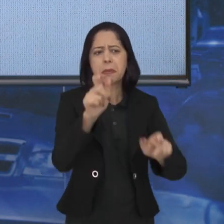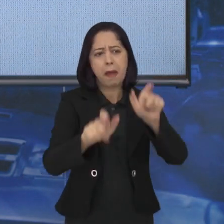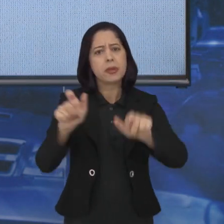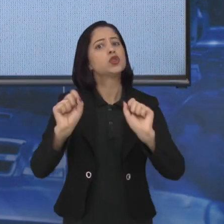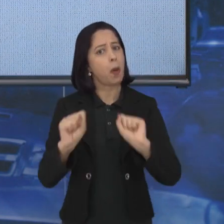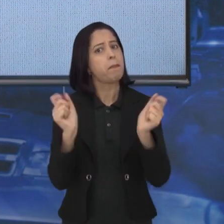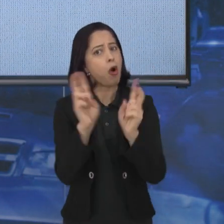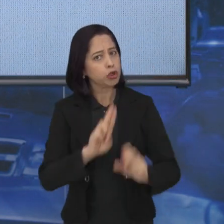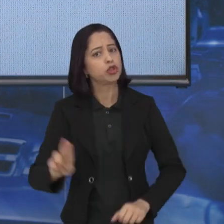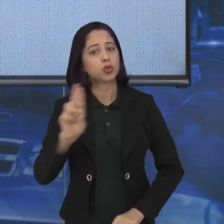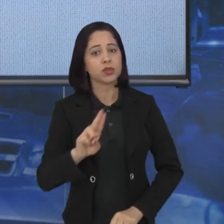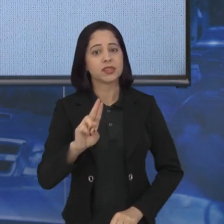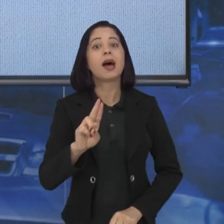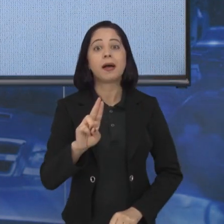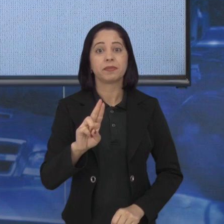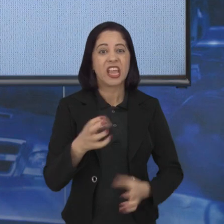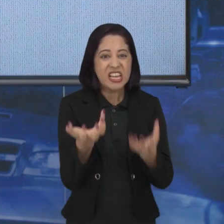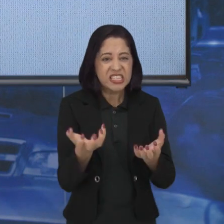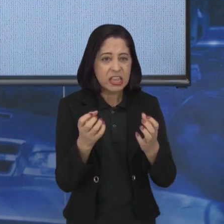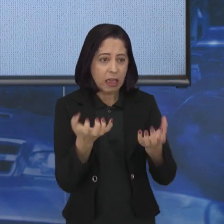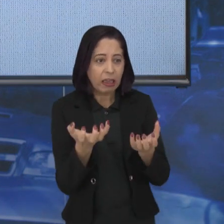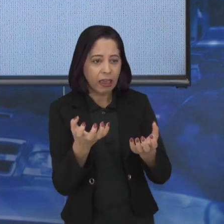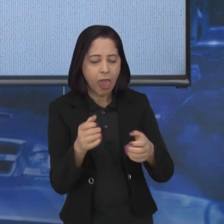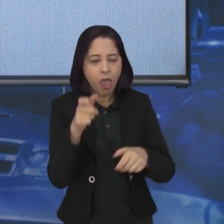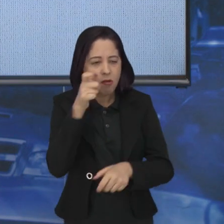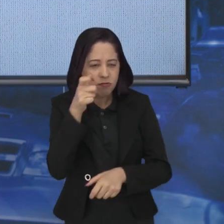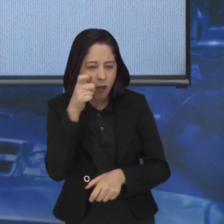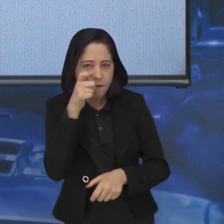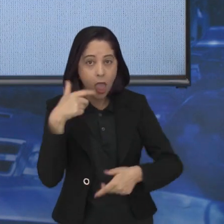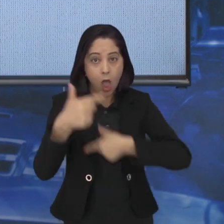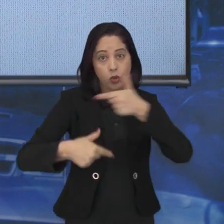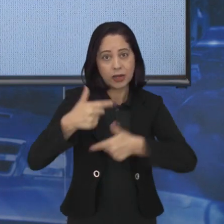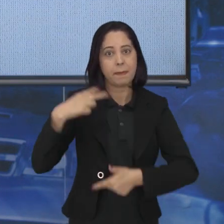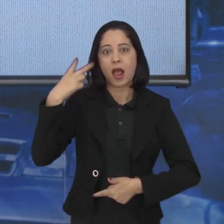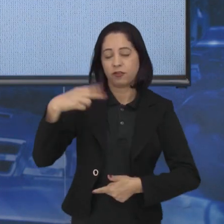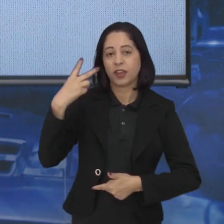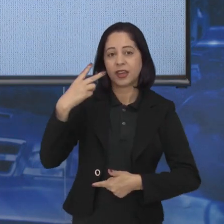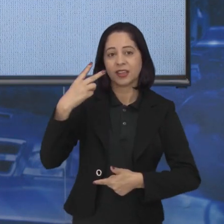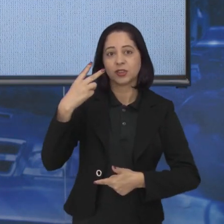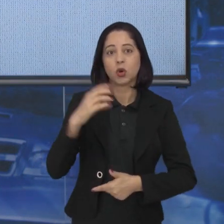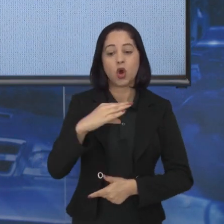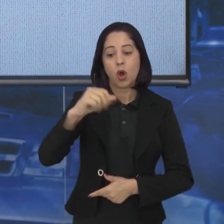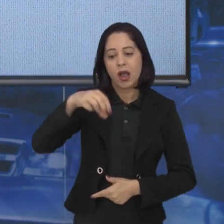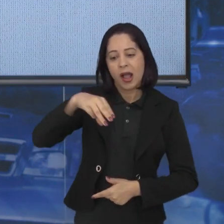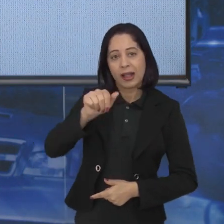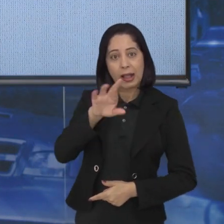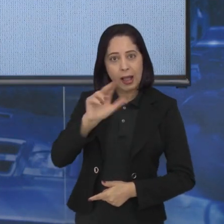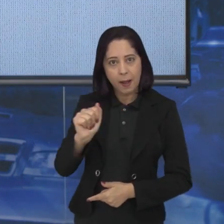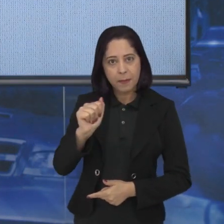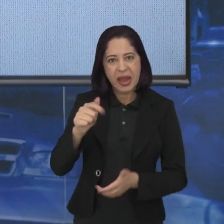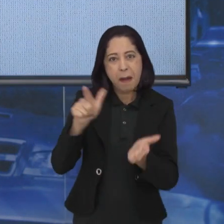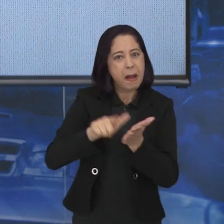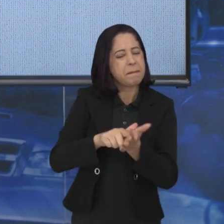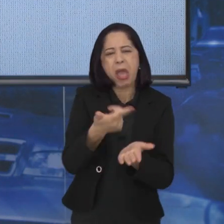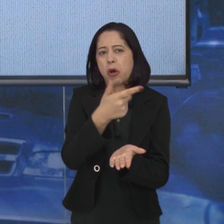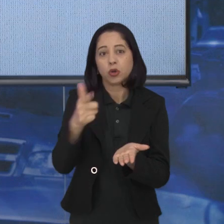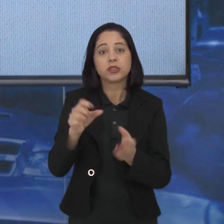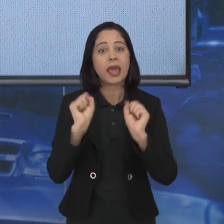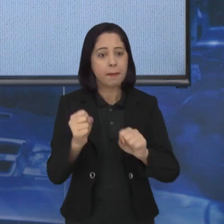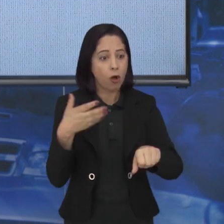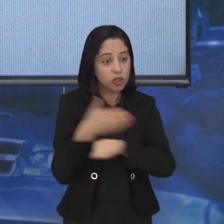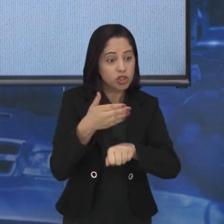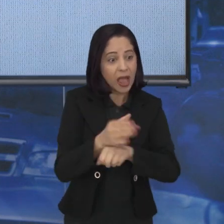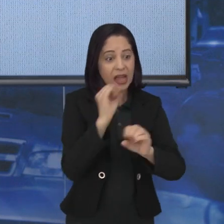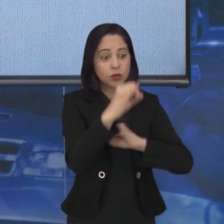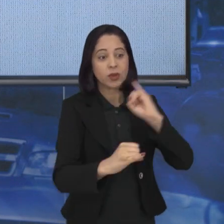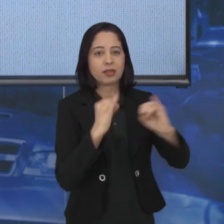usada pelo cidadão que deseja acompanhar o trabalho do Legislativo. É o Câmara Sem Papel, que permite consulta